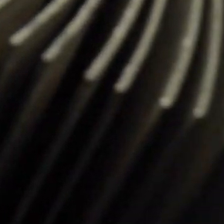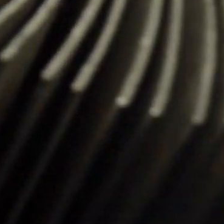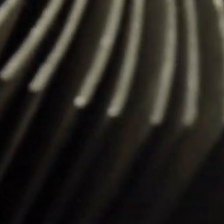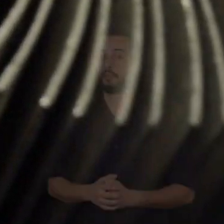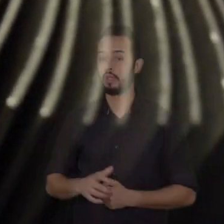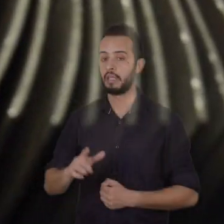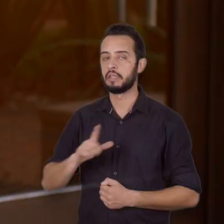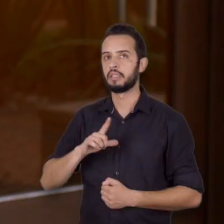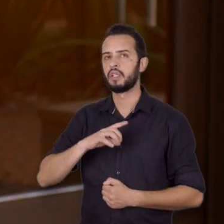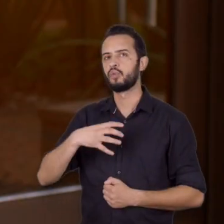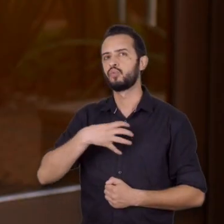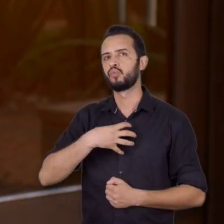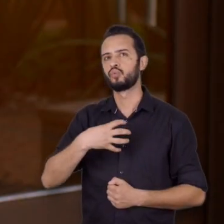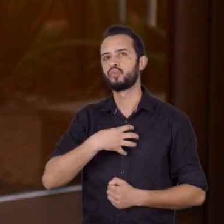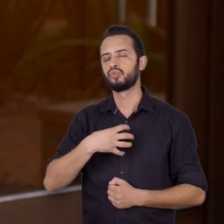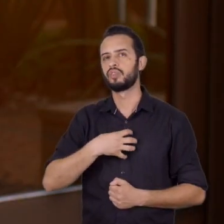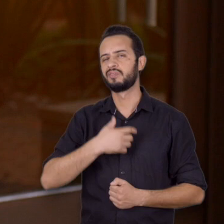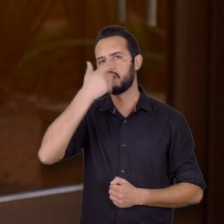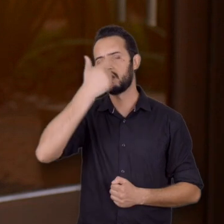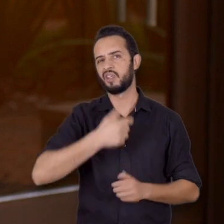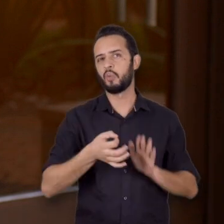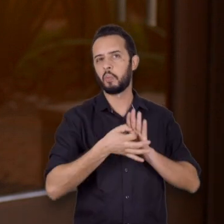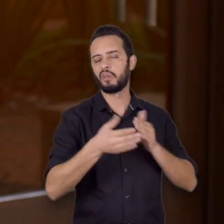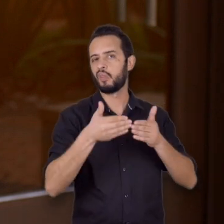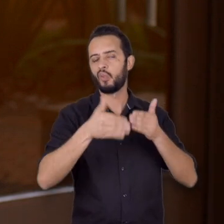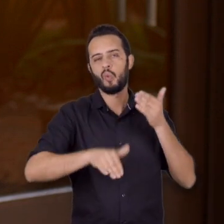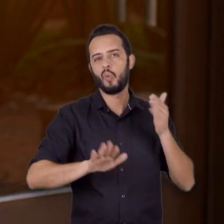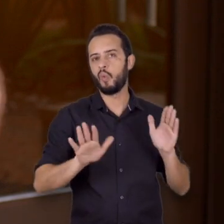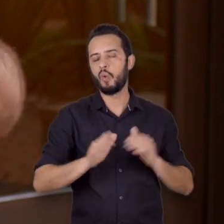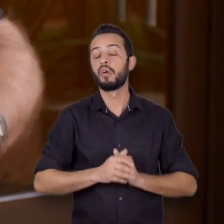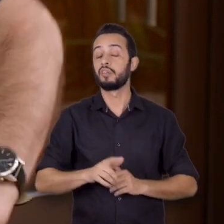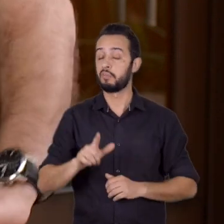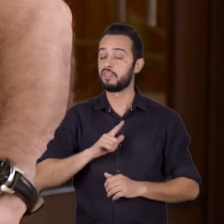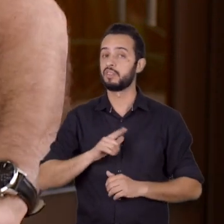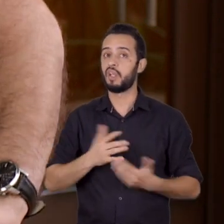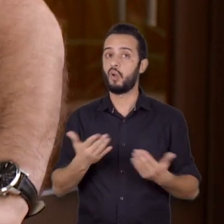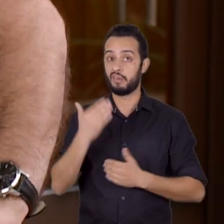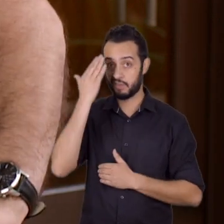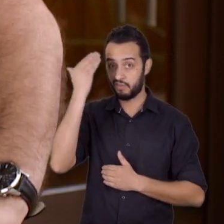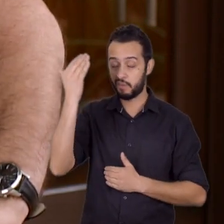Existe assim uma expressão que eu acho muito inadequada, mas que ganhou muita